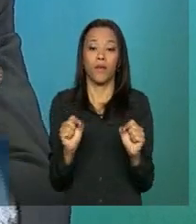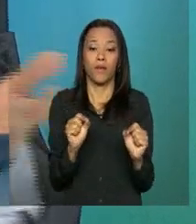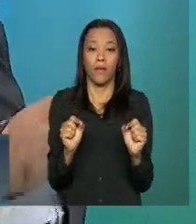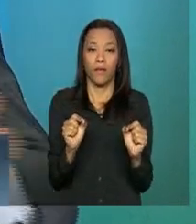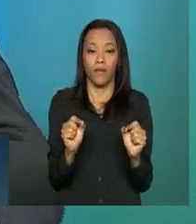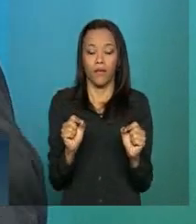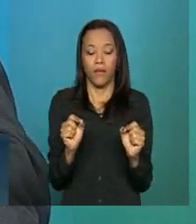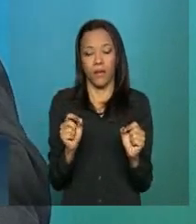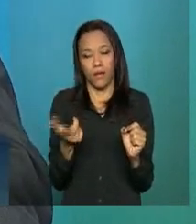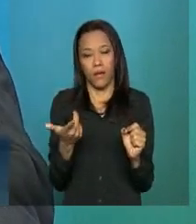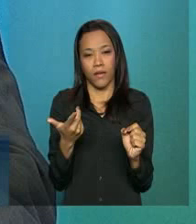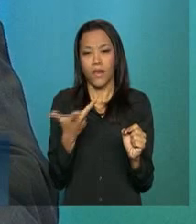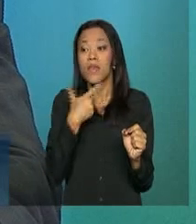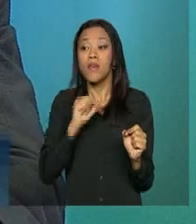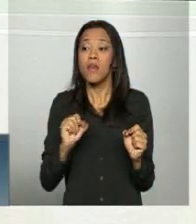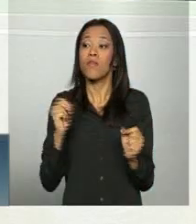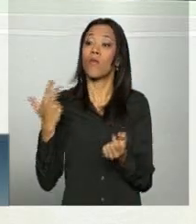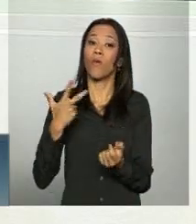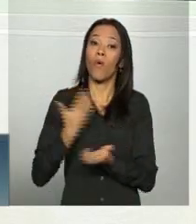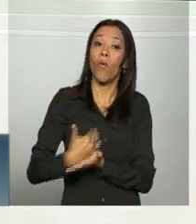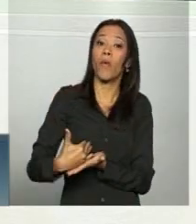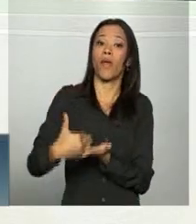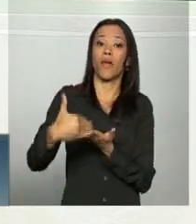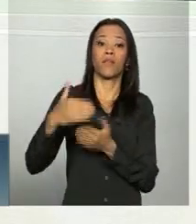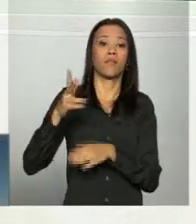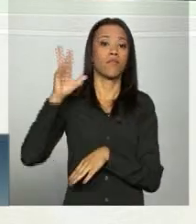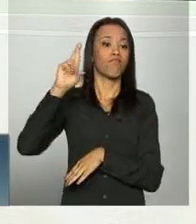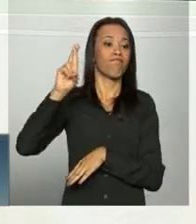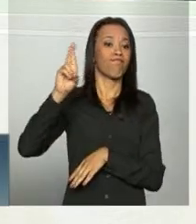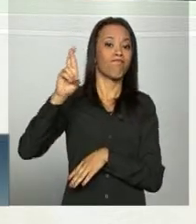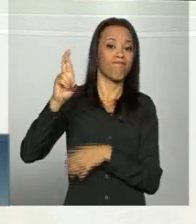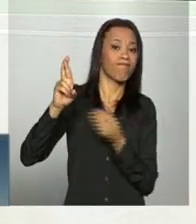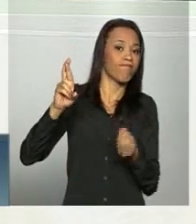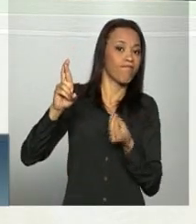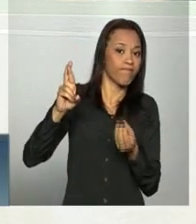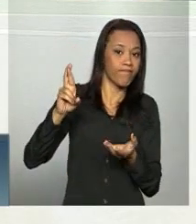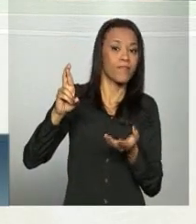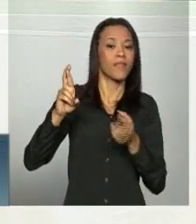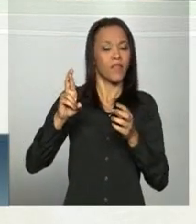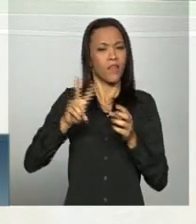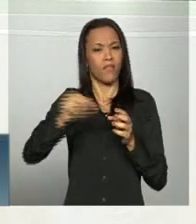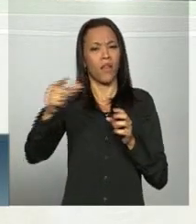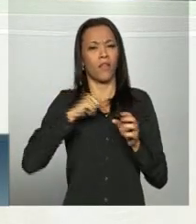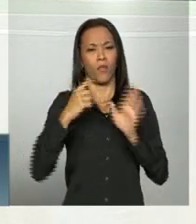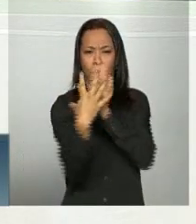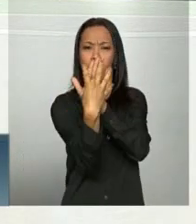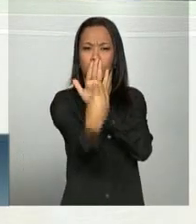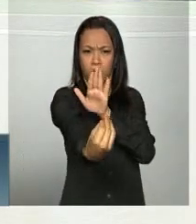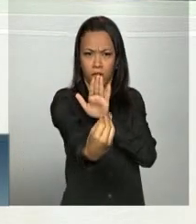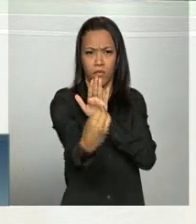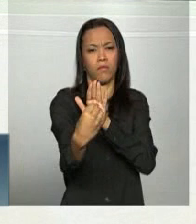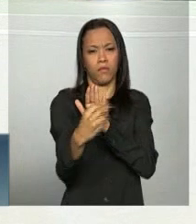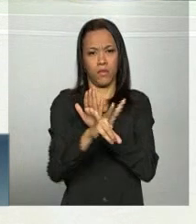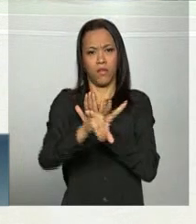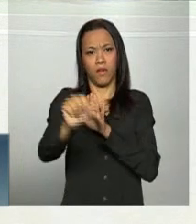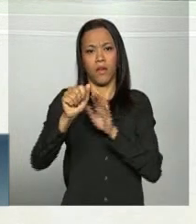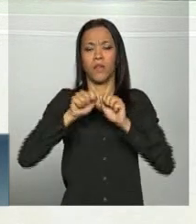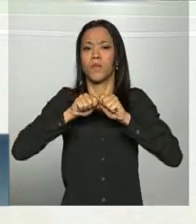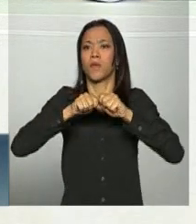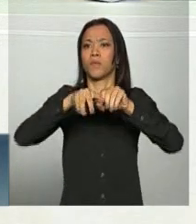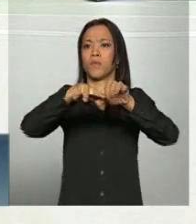vamos ver agora que inicia esse processo, né, com o desenho que vai ser, vamos dizer,